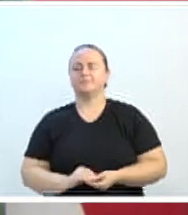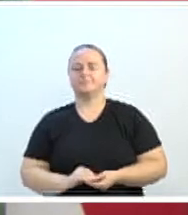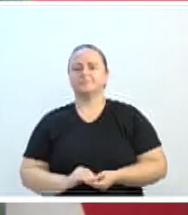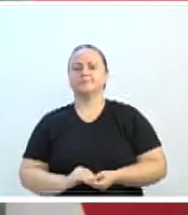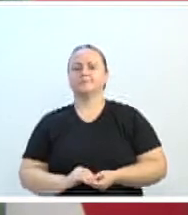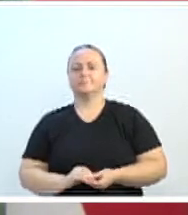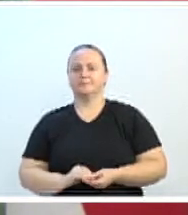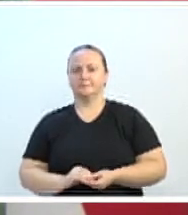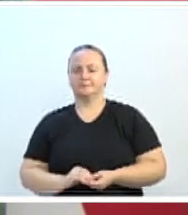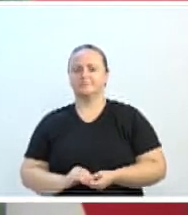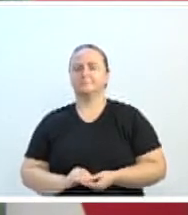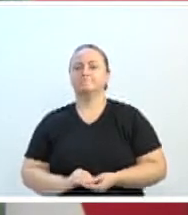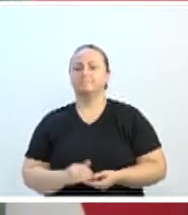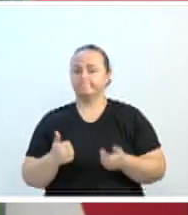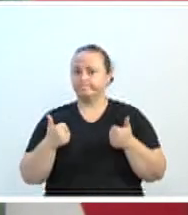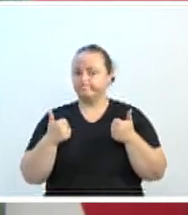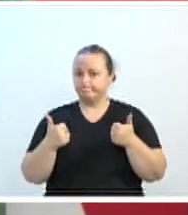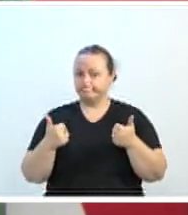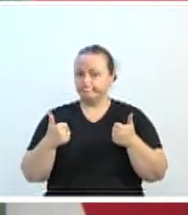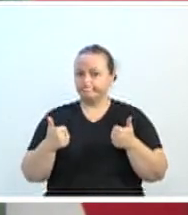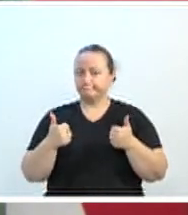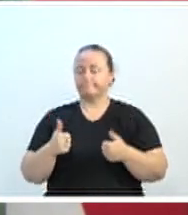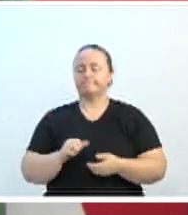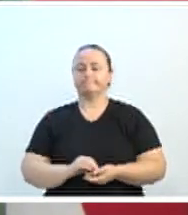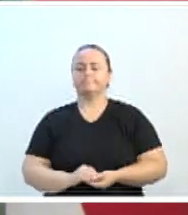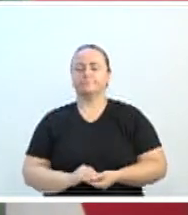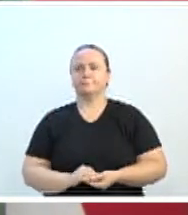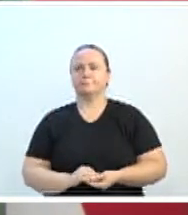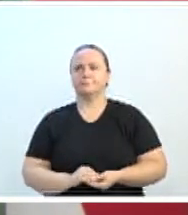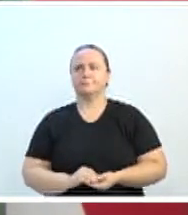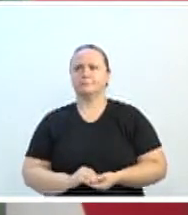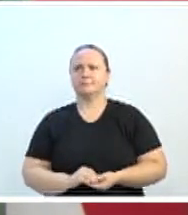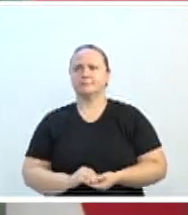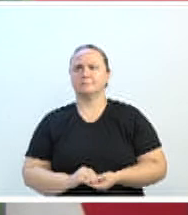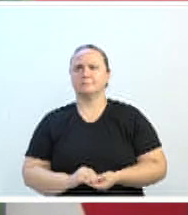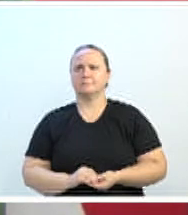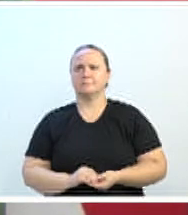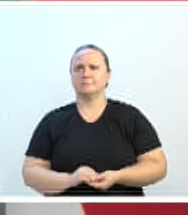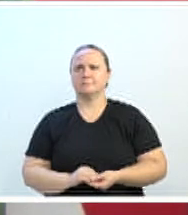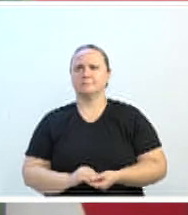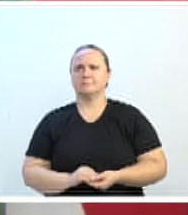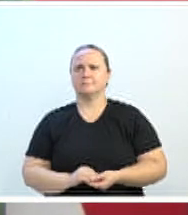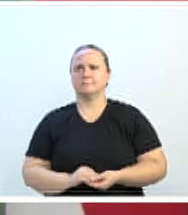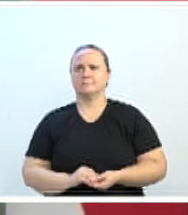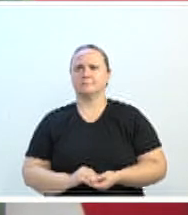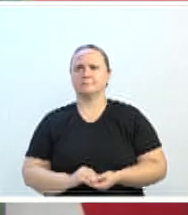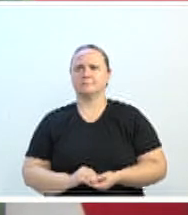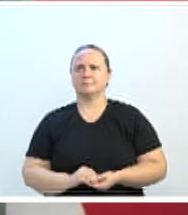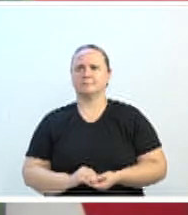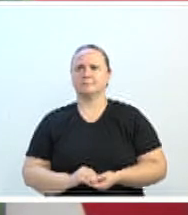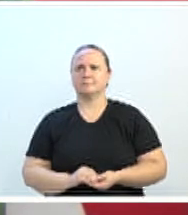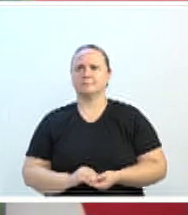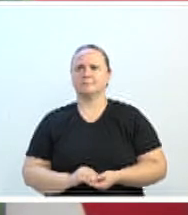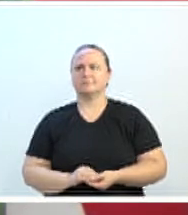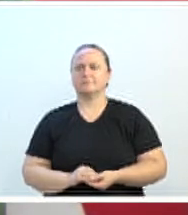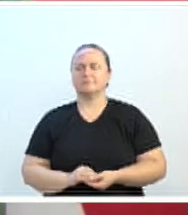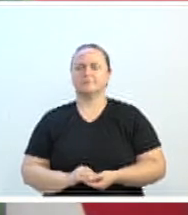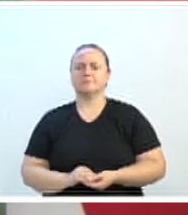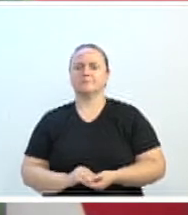Ok. Olha aqui. Eu gostaria só de mais 30 segundos para encerrar, vereadora Silmara. Só para